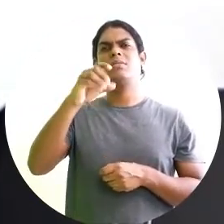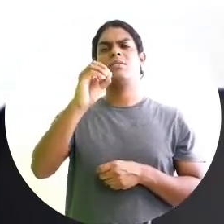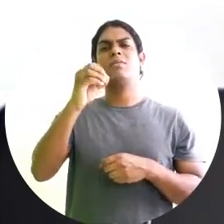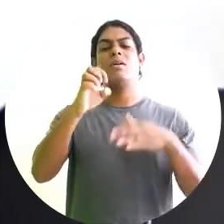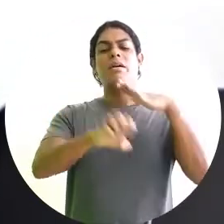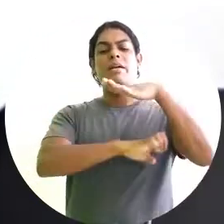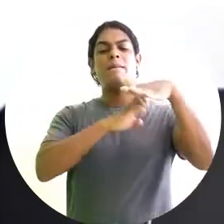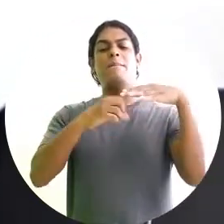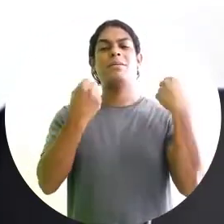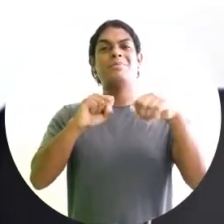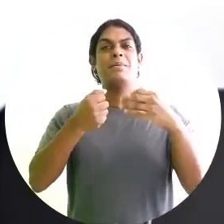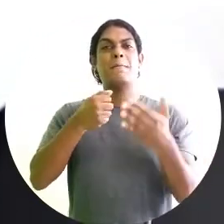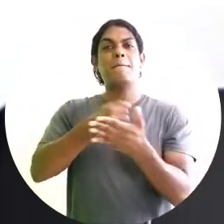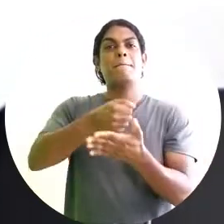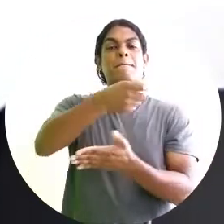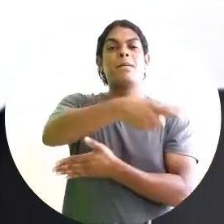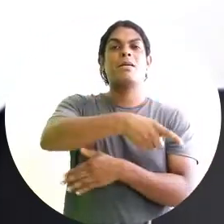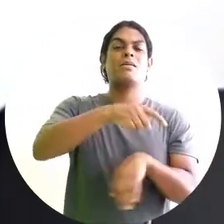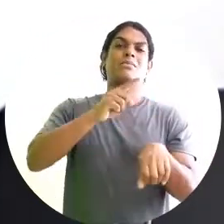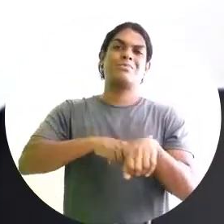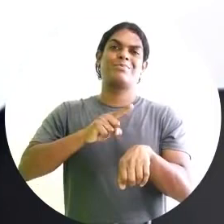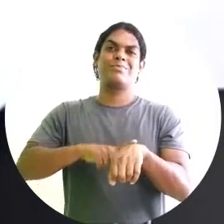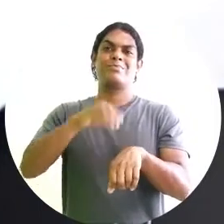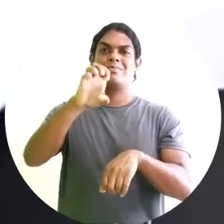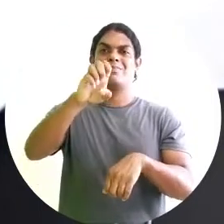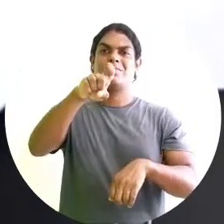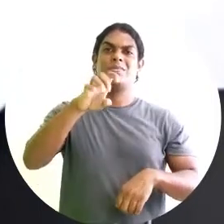extras. Então, esses são os fatores principais